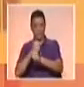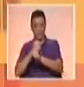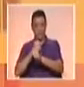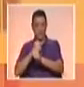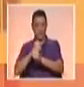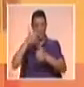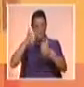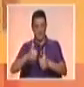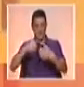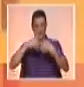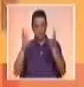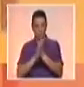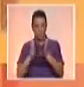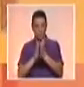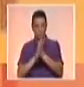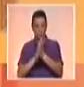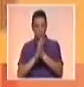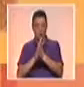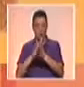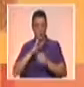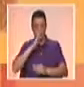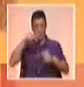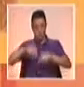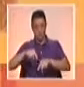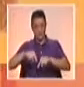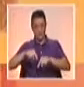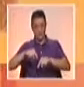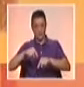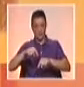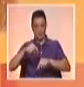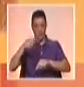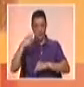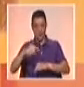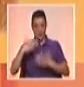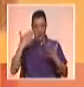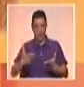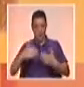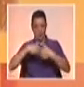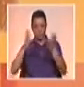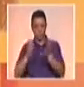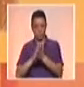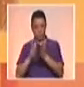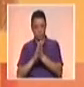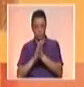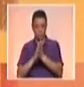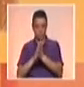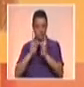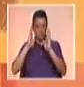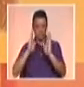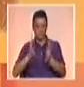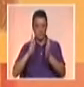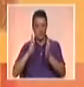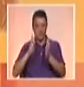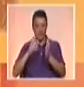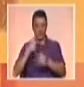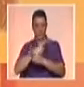bem. Portanto, tudo aquilo que... E hoje em dia, de facto, estamos numa época em que já há um